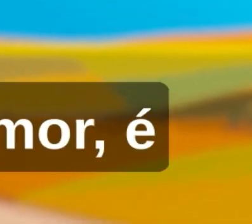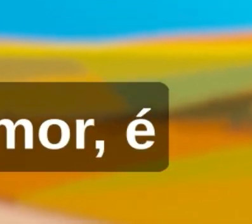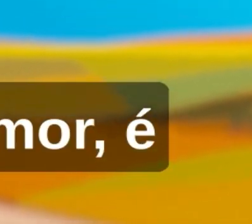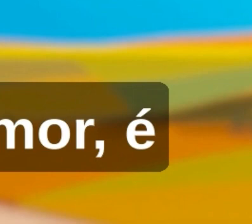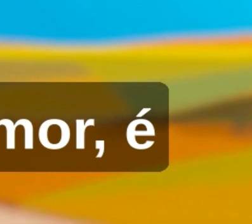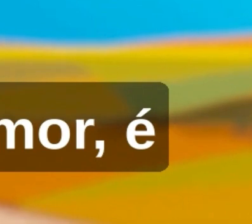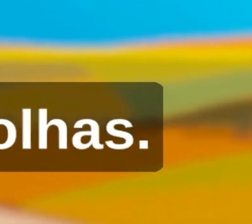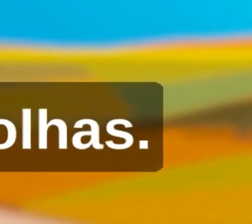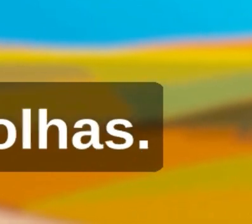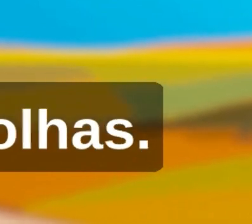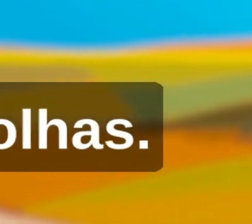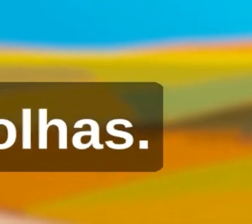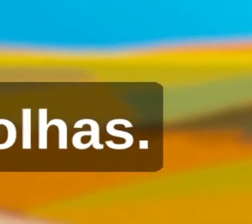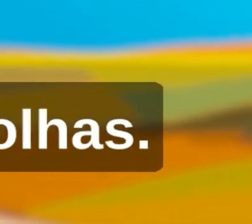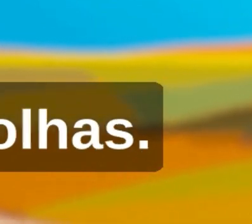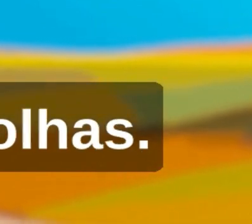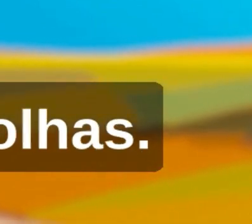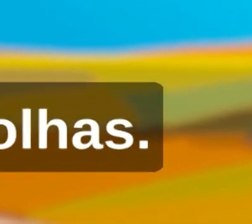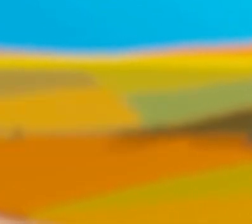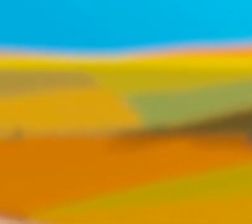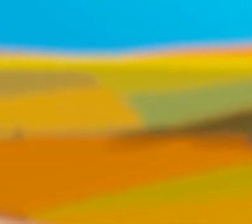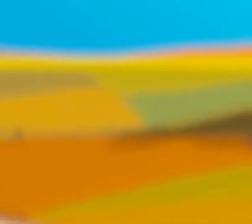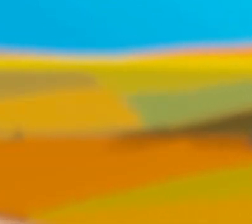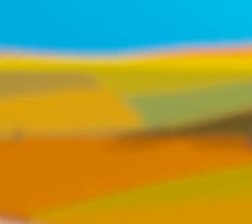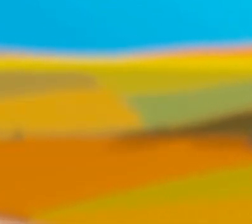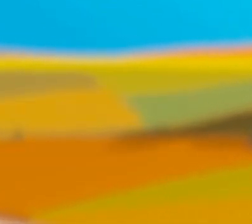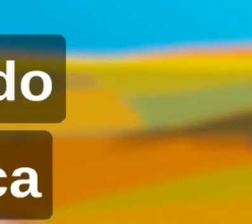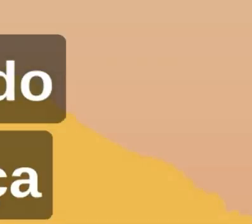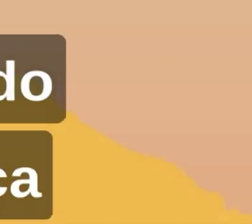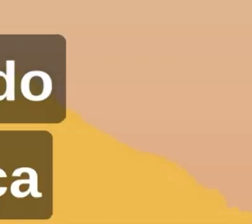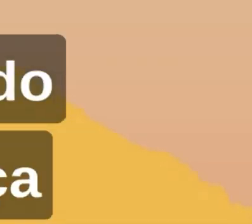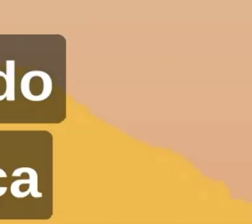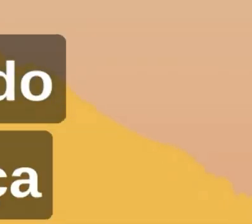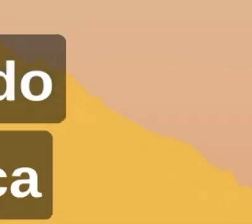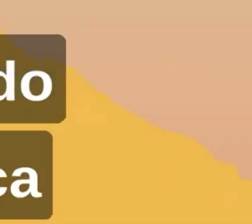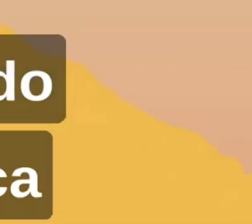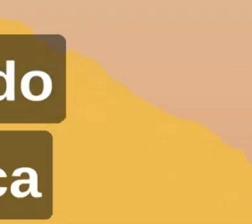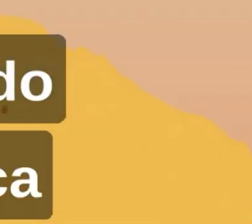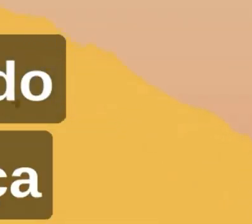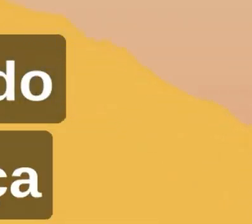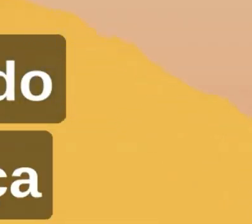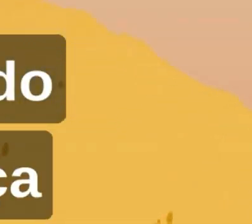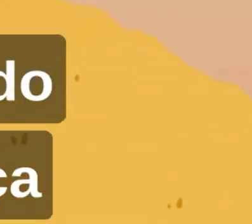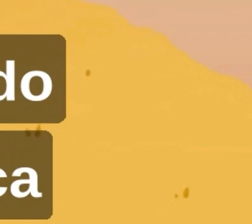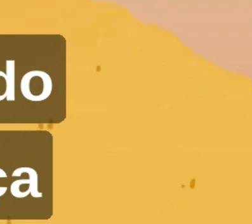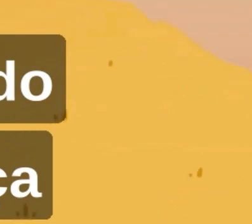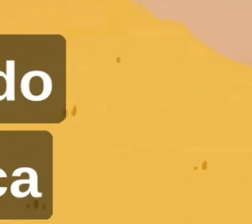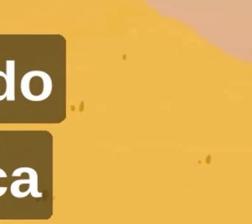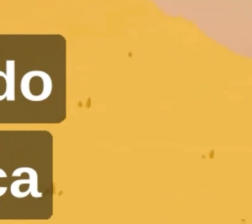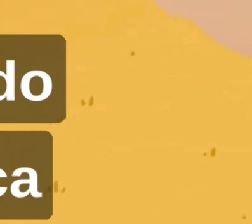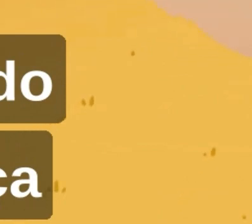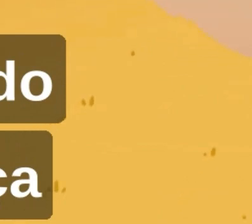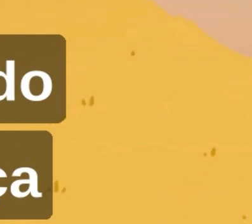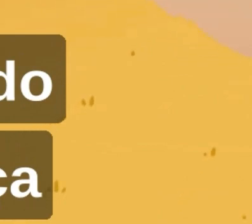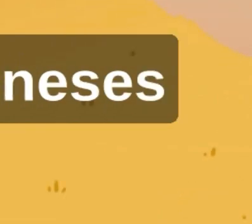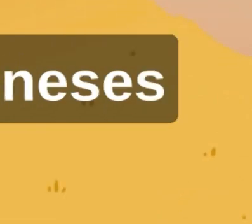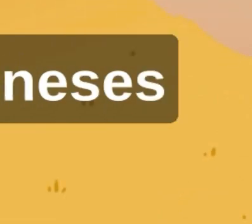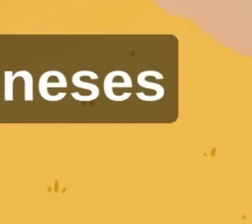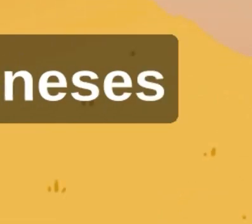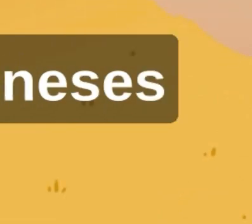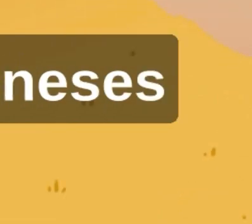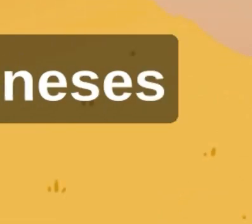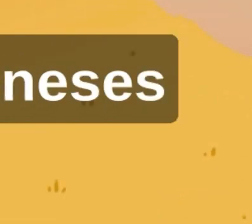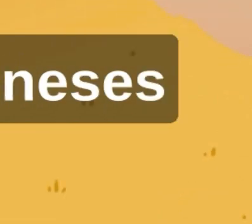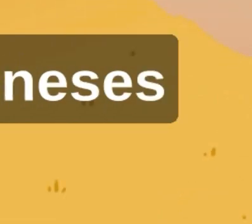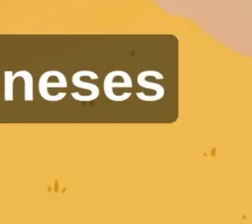sem amor é como uma árvore sem folhas. Dom Quixote tinha escolhido a Dulcinea de Toboso, uma moça